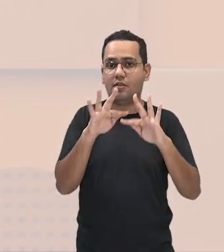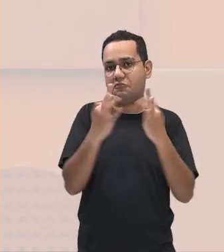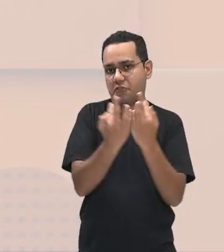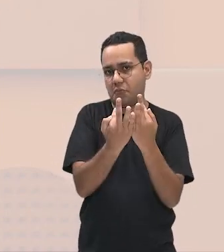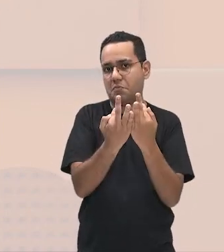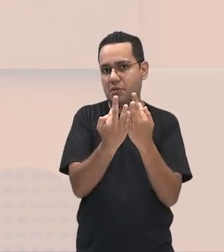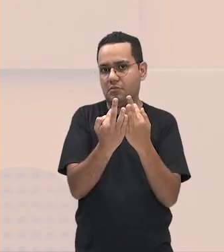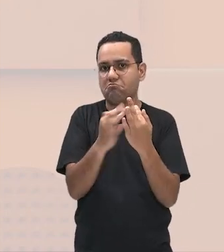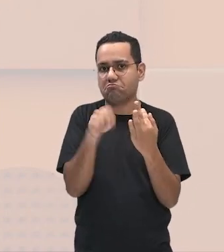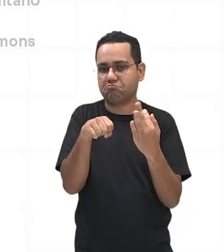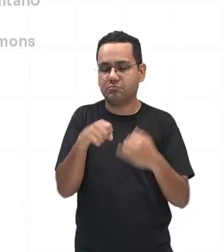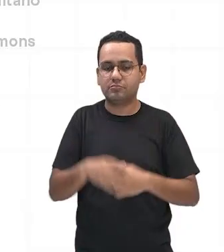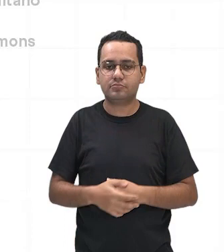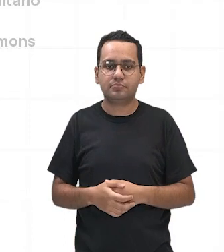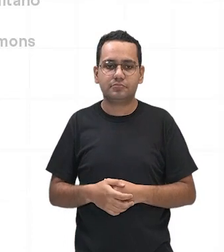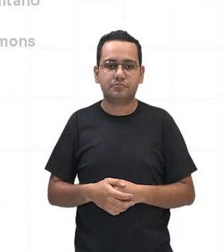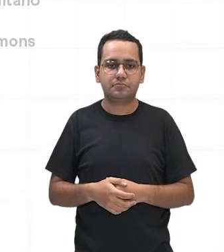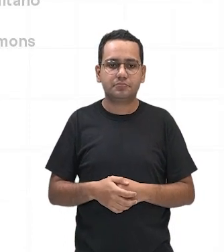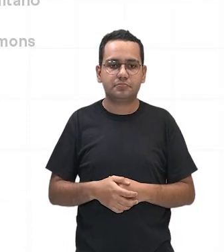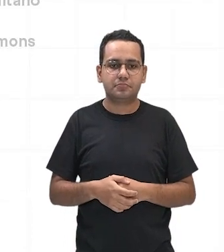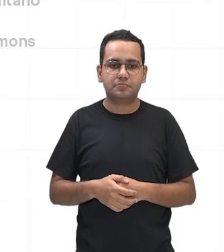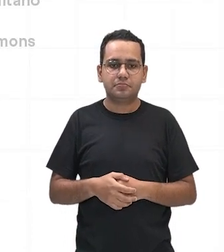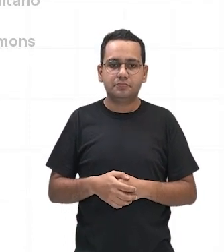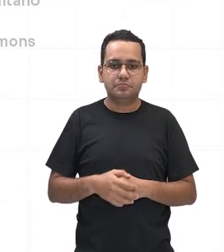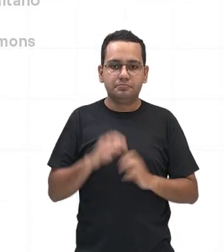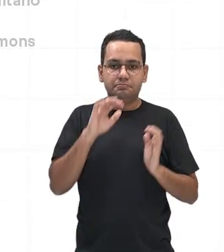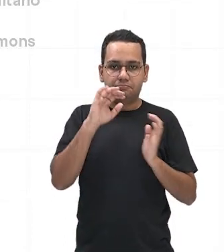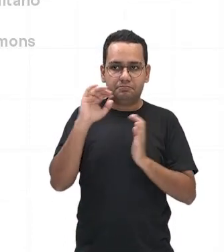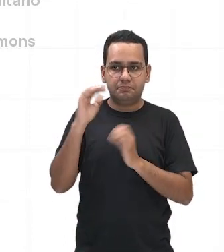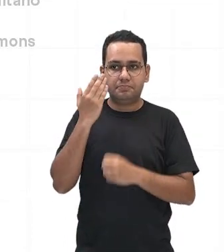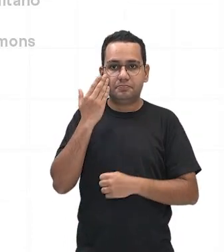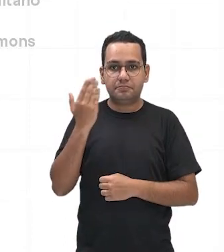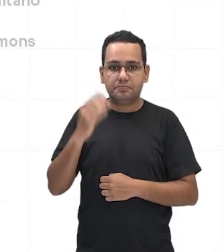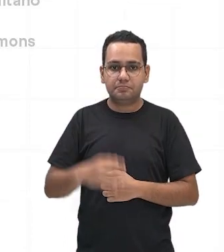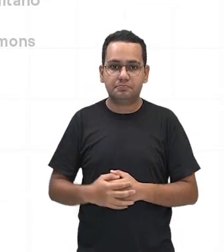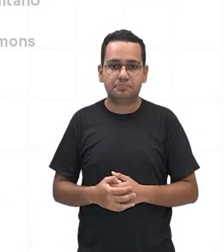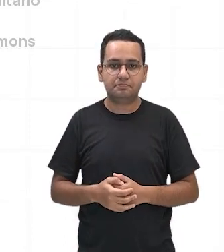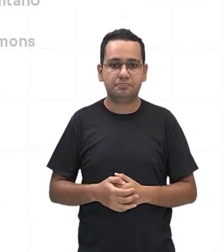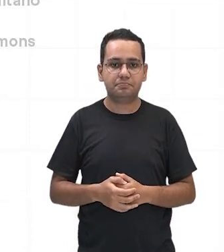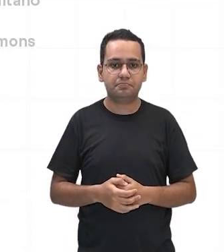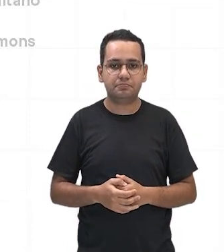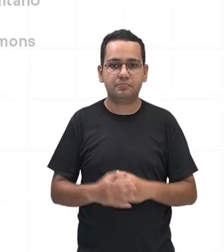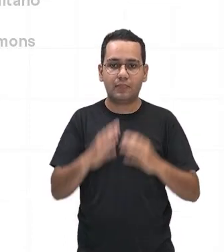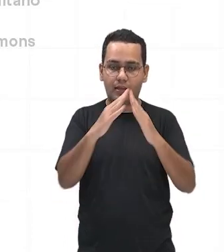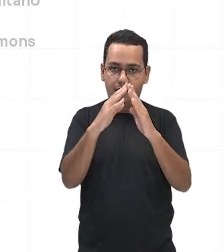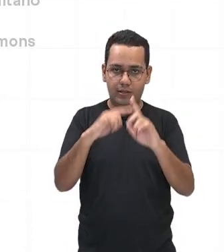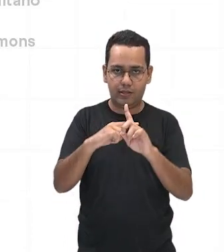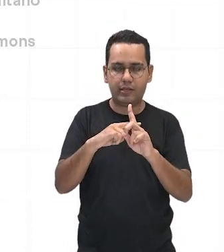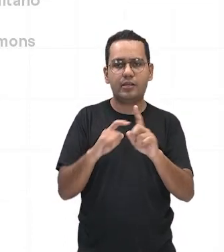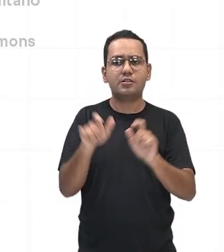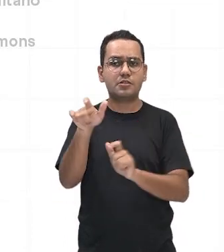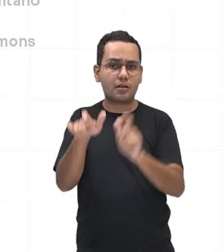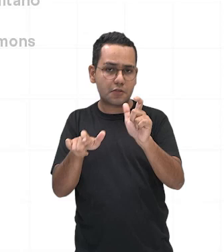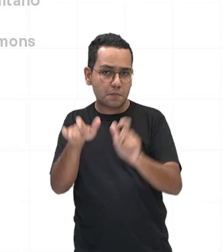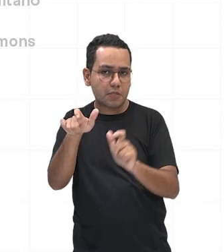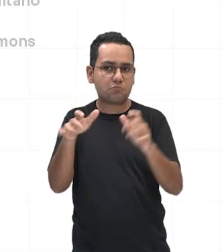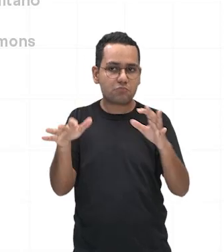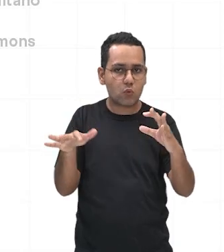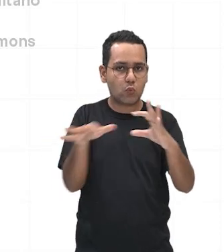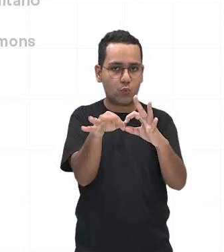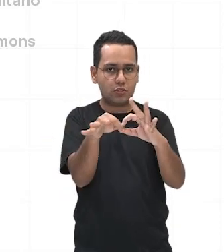Tá? Acompanha ali comigo, vamos ver então um pouco sobre a igreja e os seus sacerdotes. Essa é